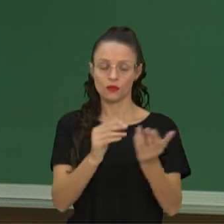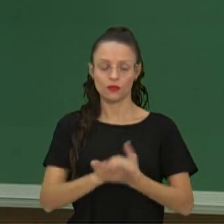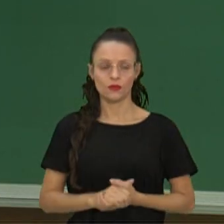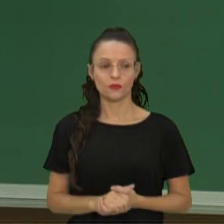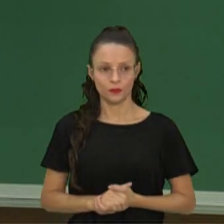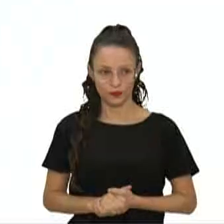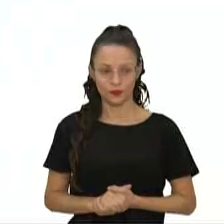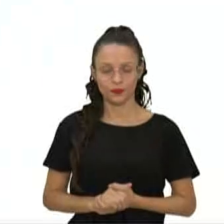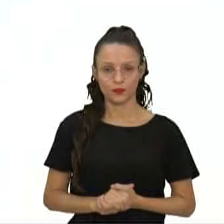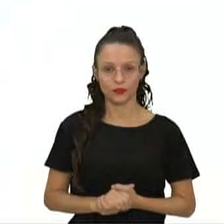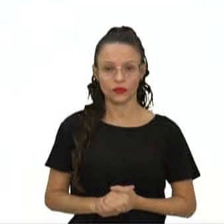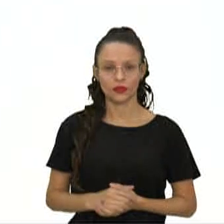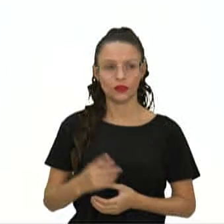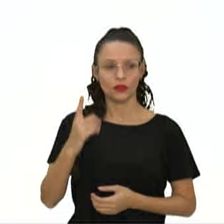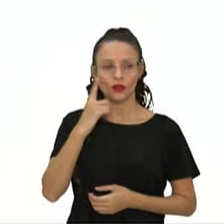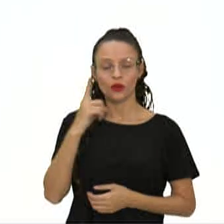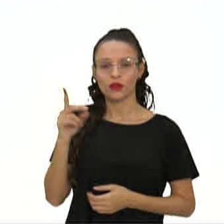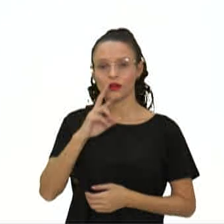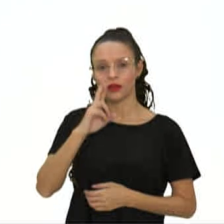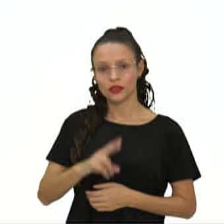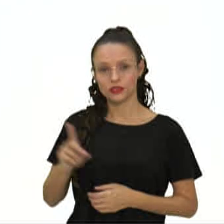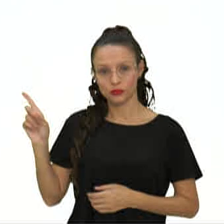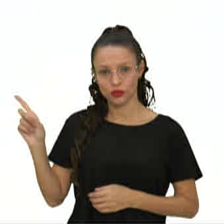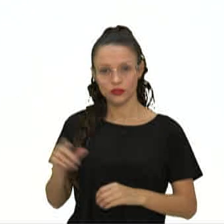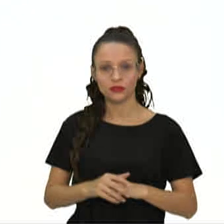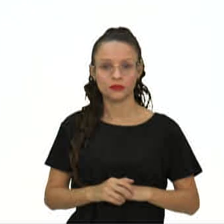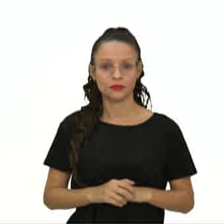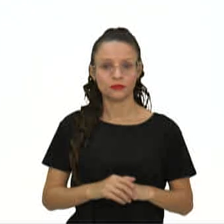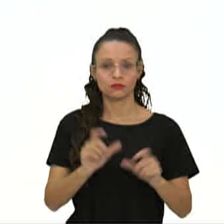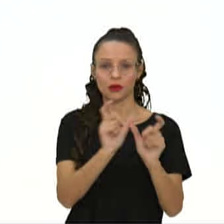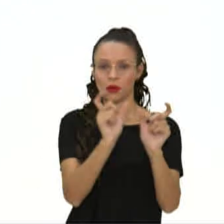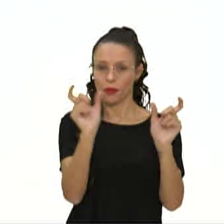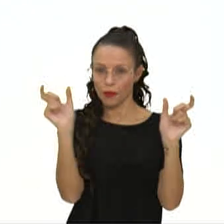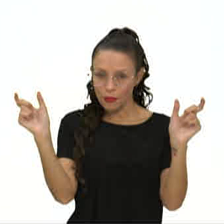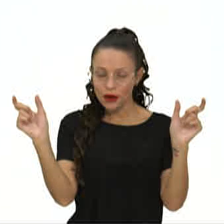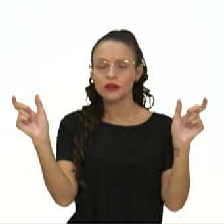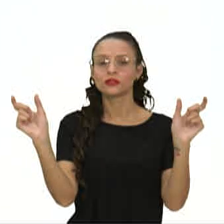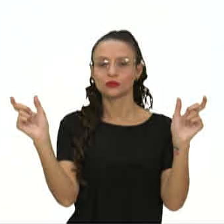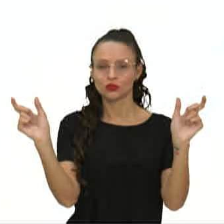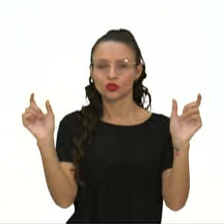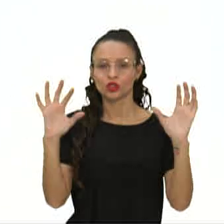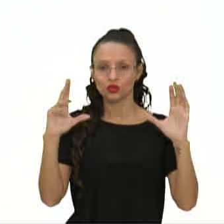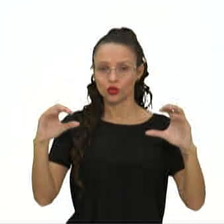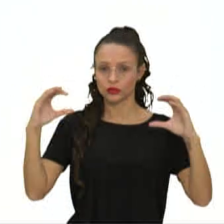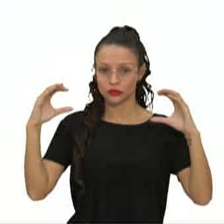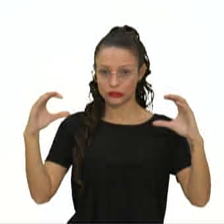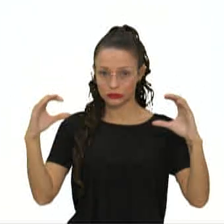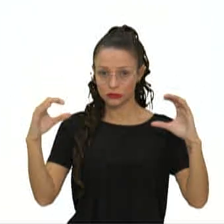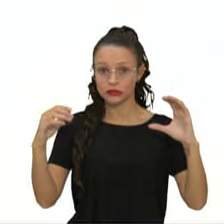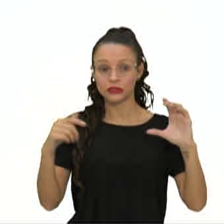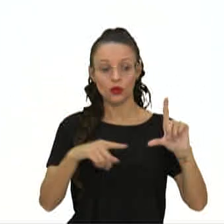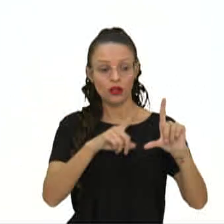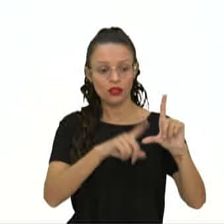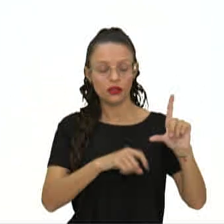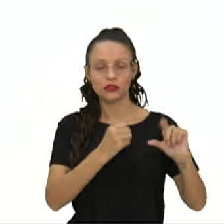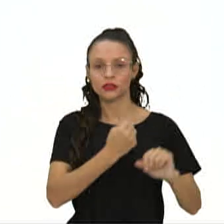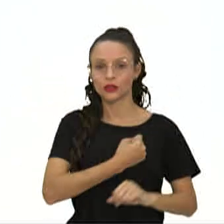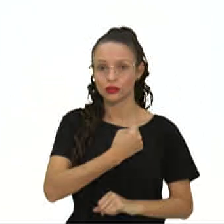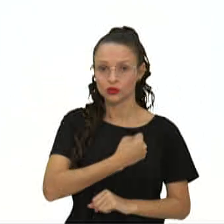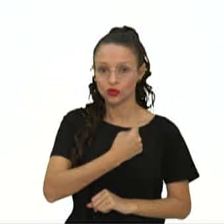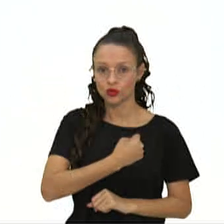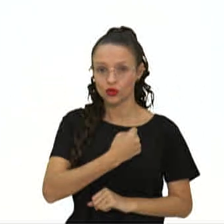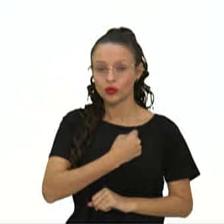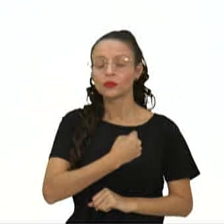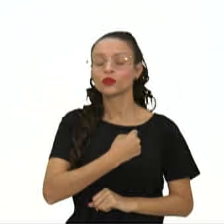Então, tá lá, ó. Polinômio é uma expressão com ou mais termos algébricos, beleza? Toda expressão algébrica é representada apenas por um número ou apenas